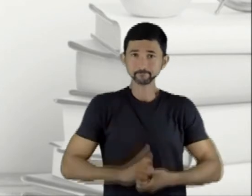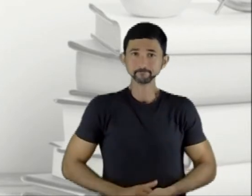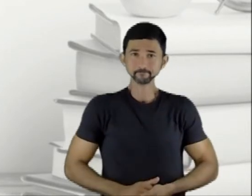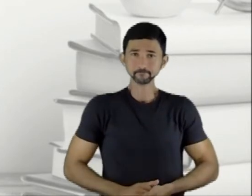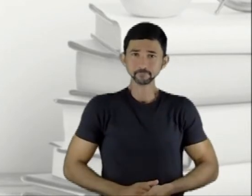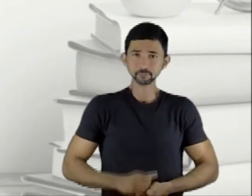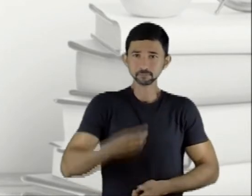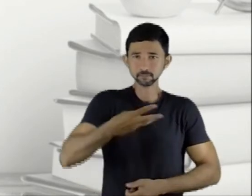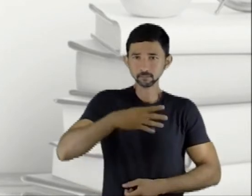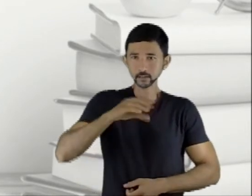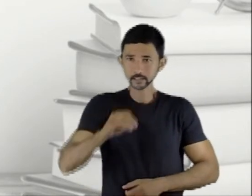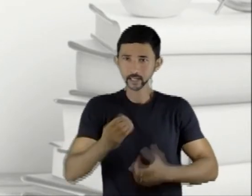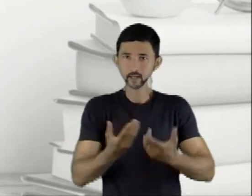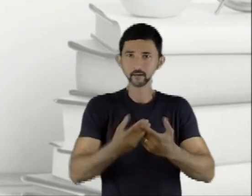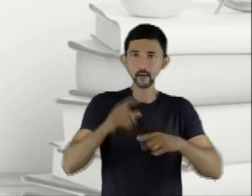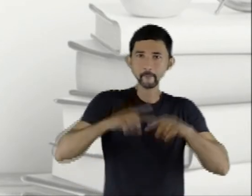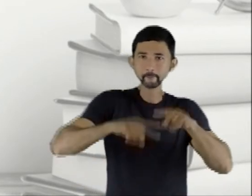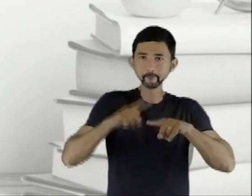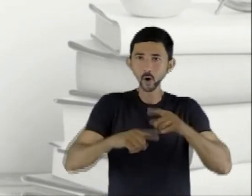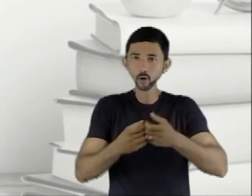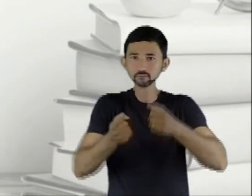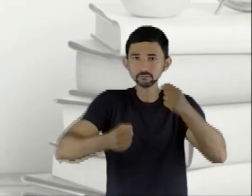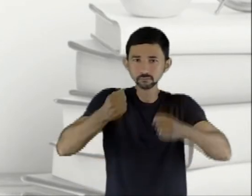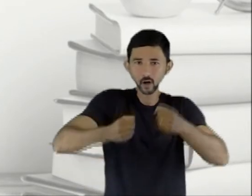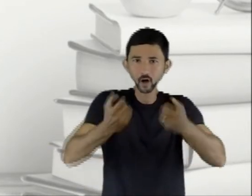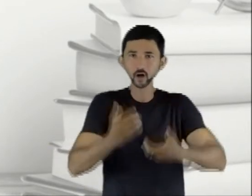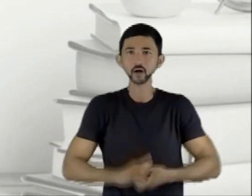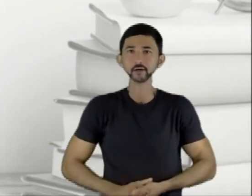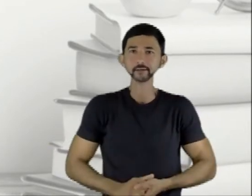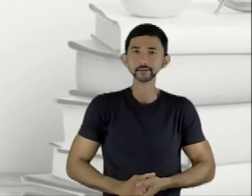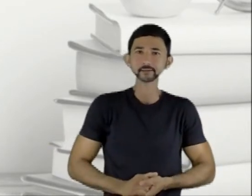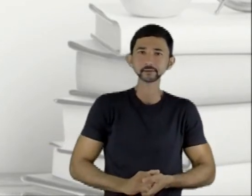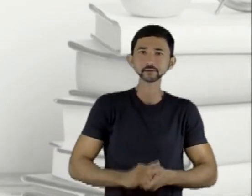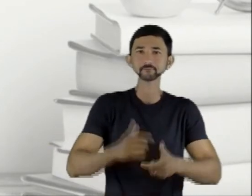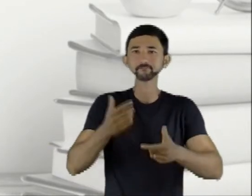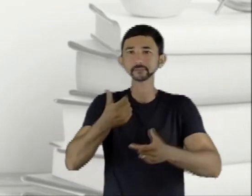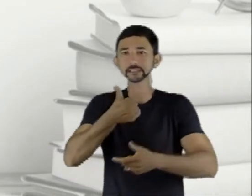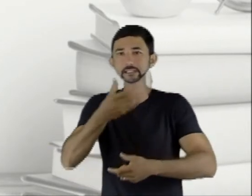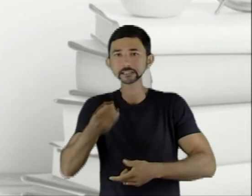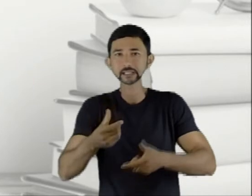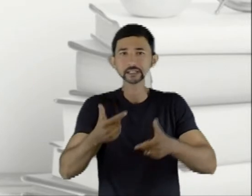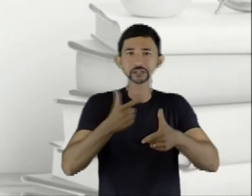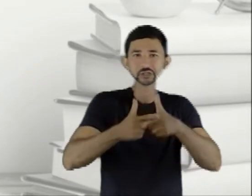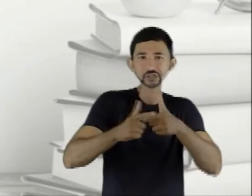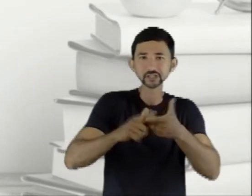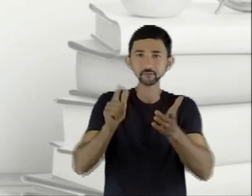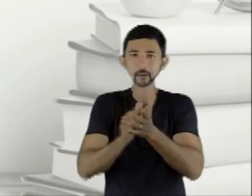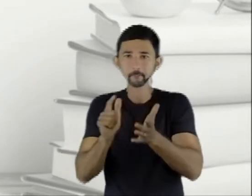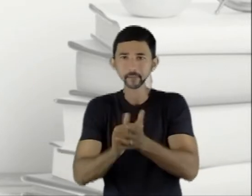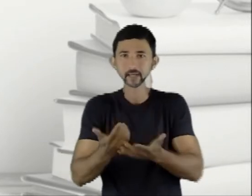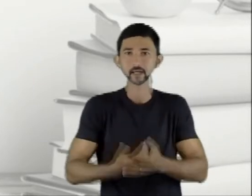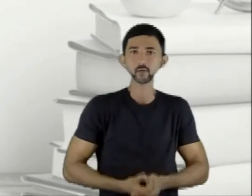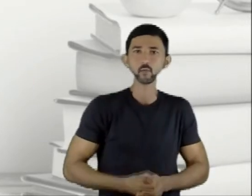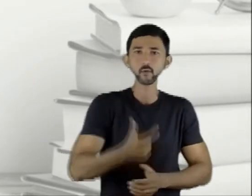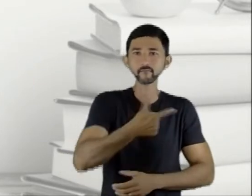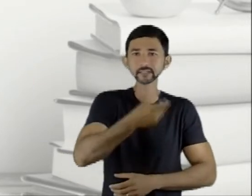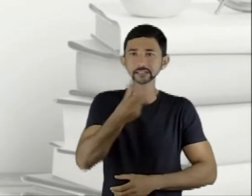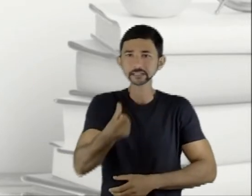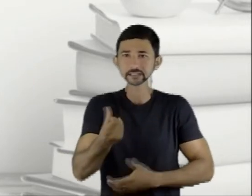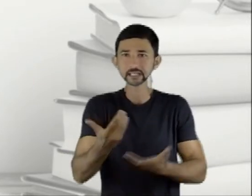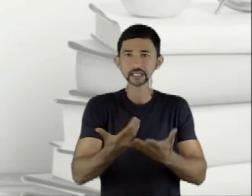a itens automotivos, 16% livros e papéis, 26% de alimentos,